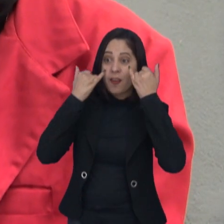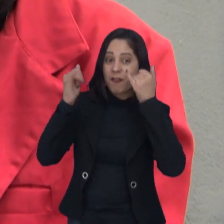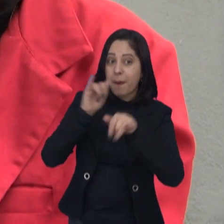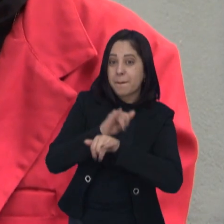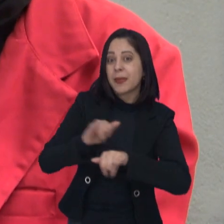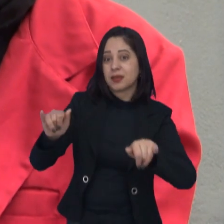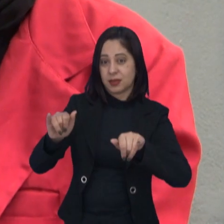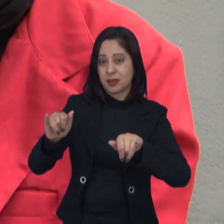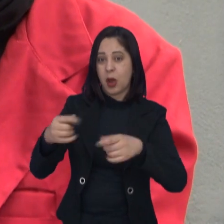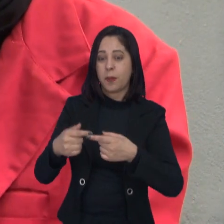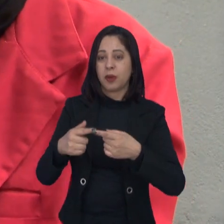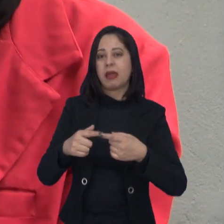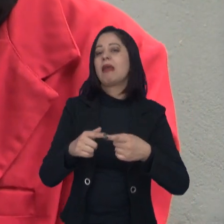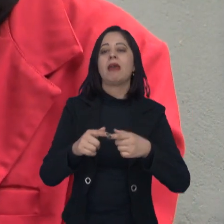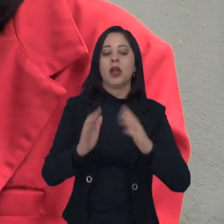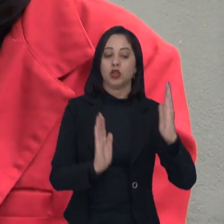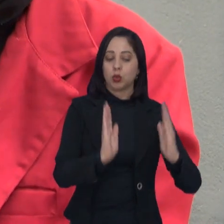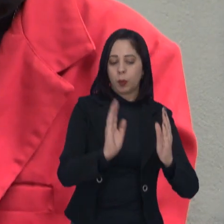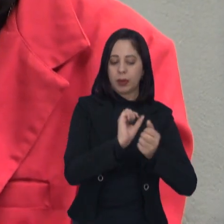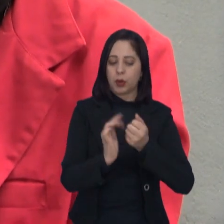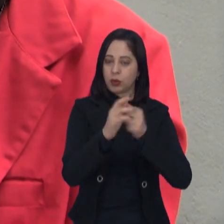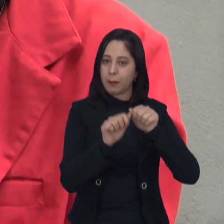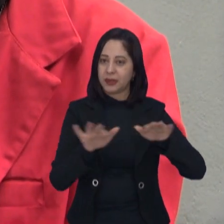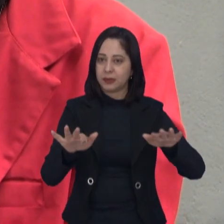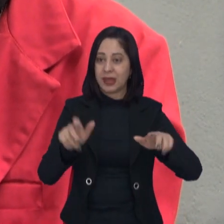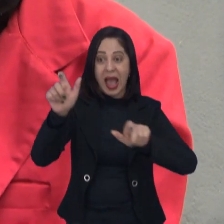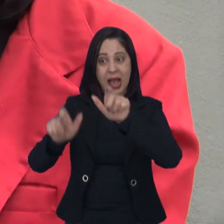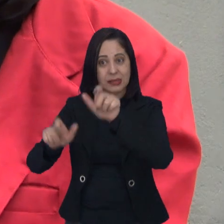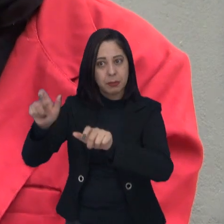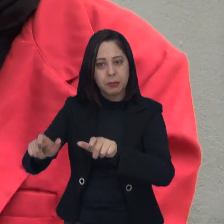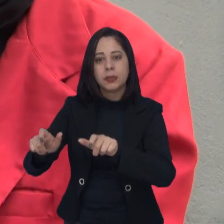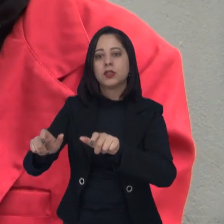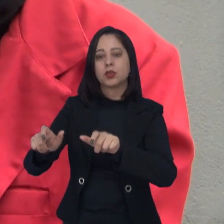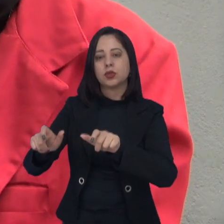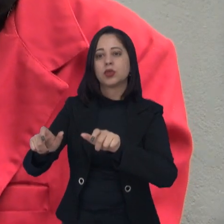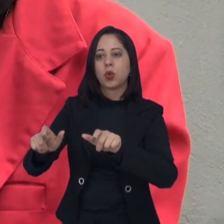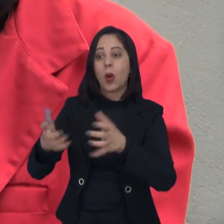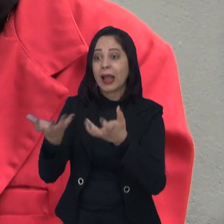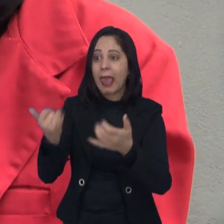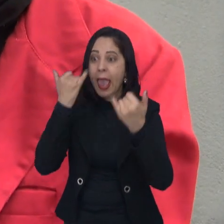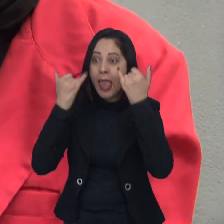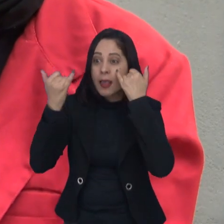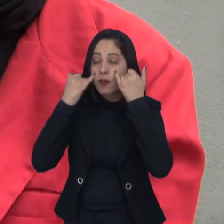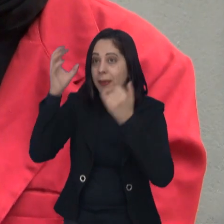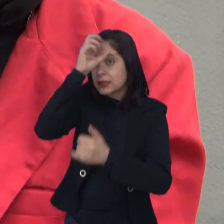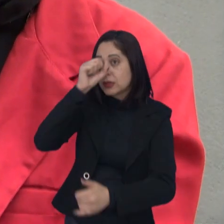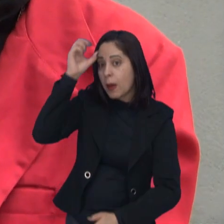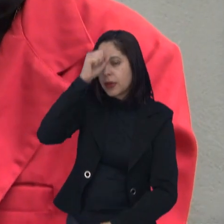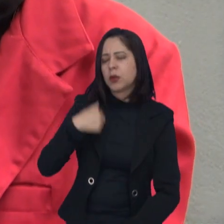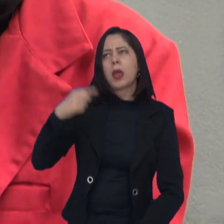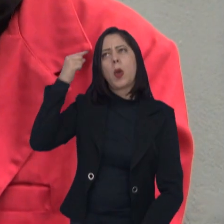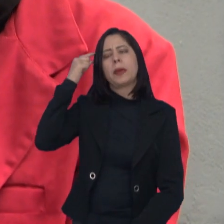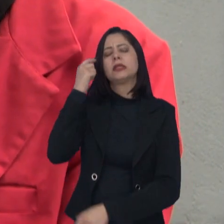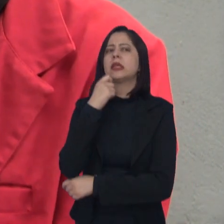uma época que as pessoas estavam muito conectadas e buscando muitas informações. Aí eu falei, eu acho que agora é a hora, né, de fazer um